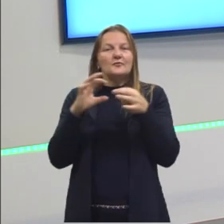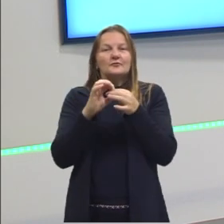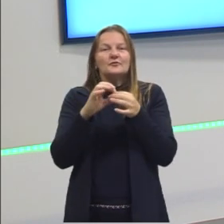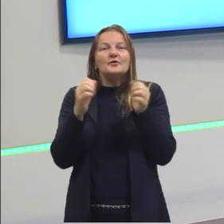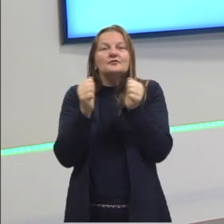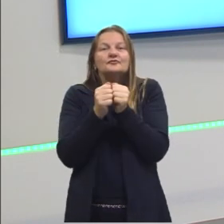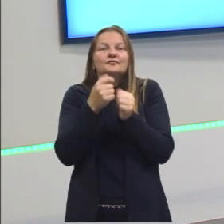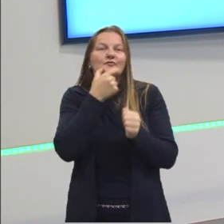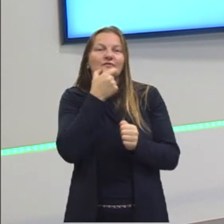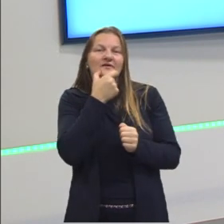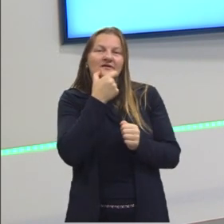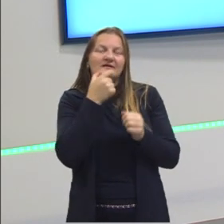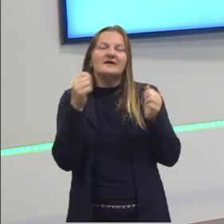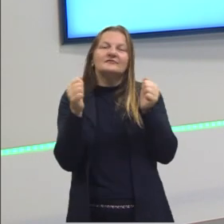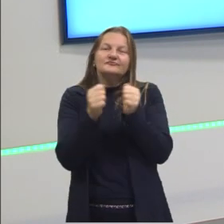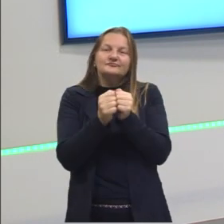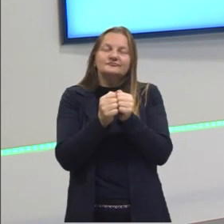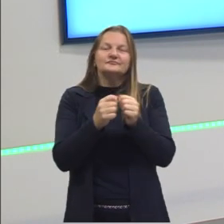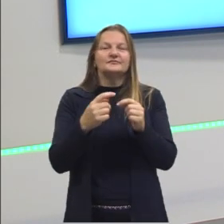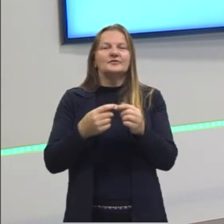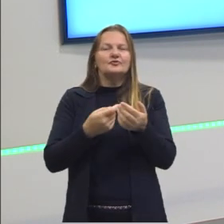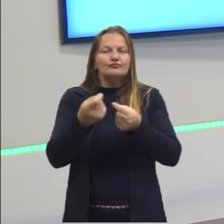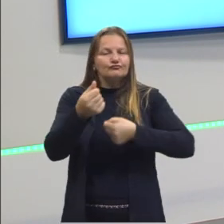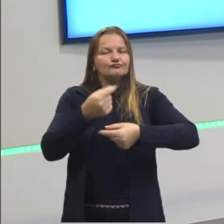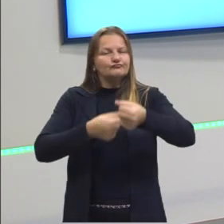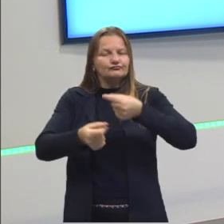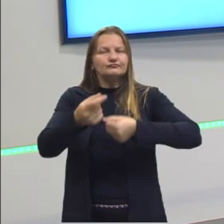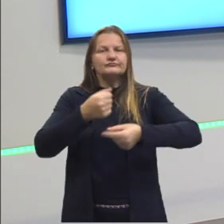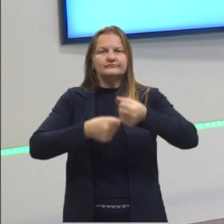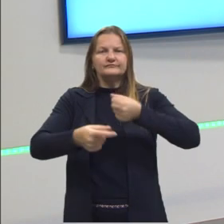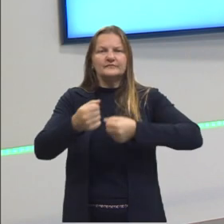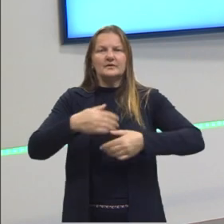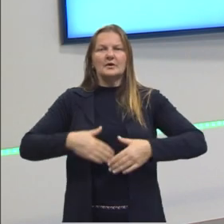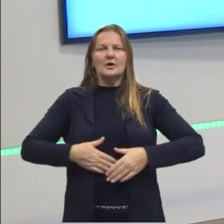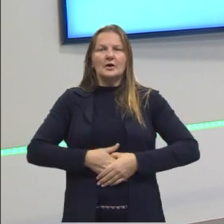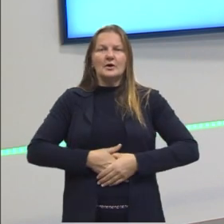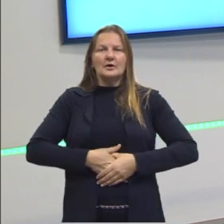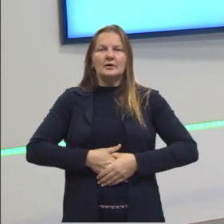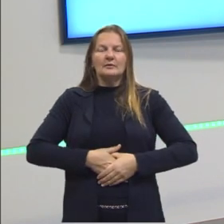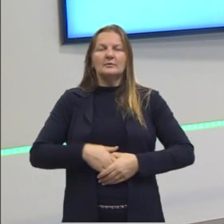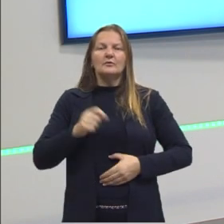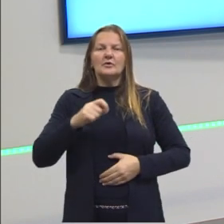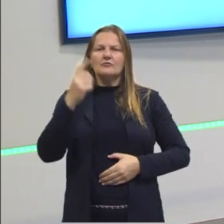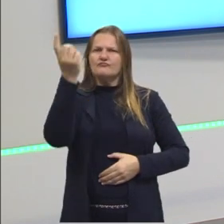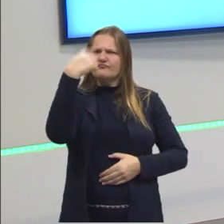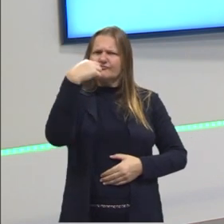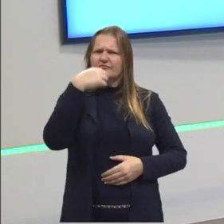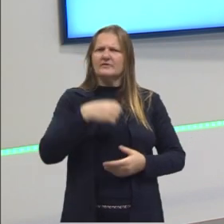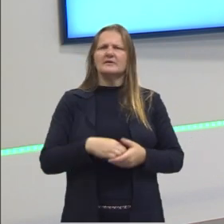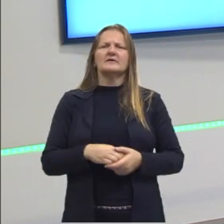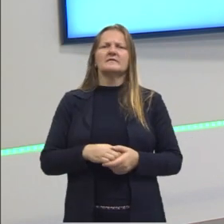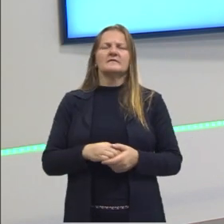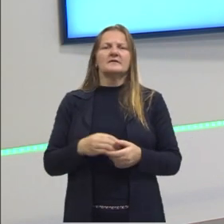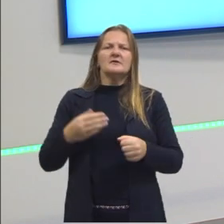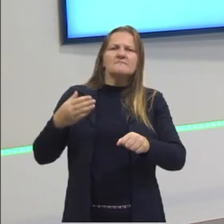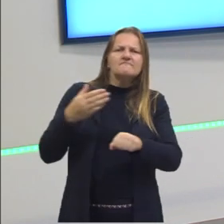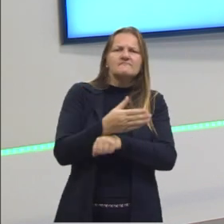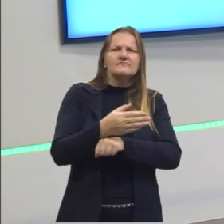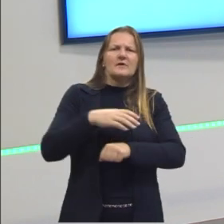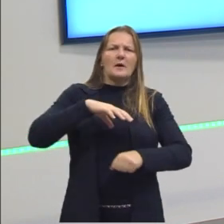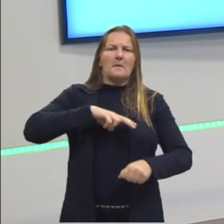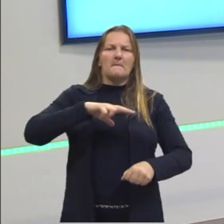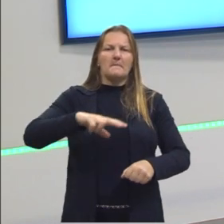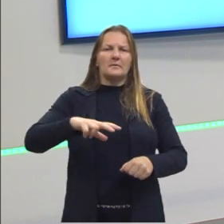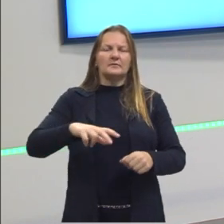da Inglaterra e Eles seguem fazendo Comércio e te aqui Napoleão faz então ele manda invadir em Portugal